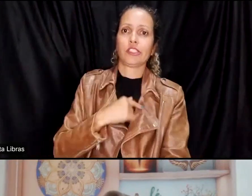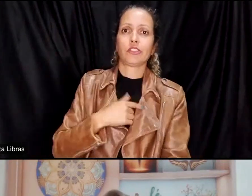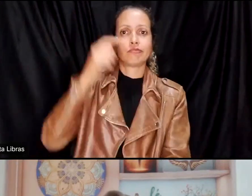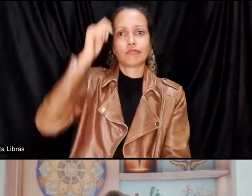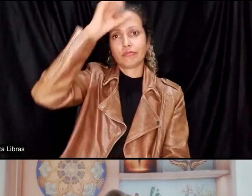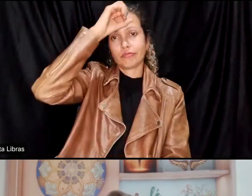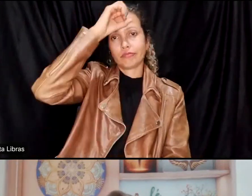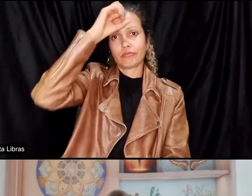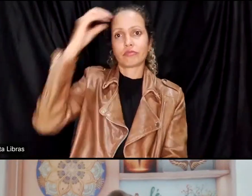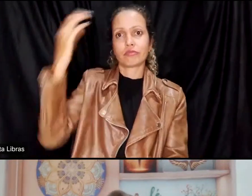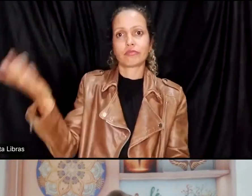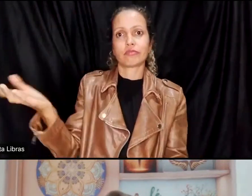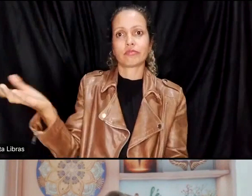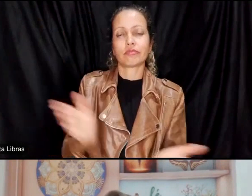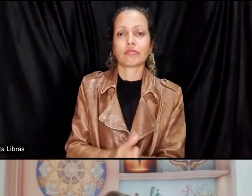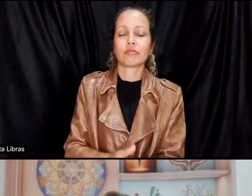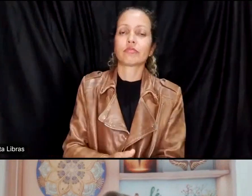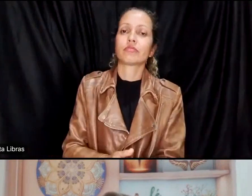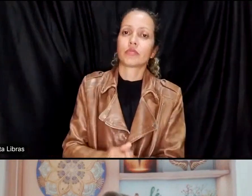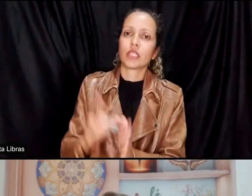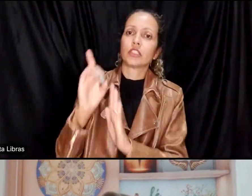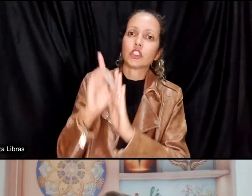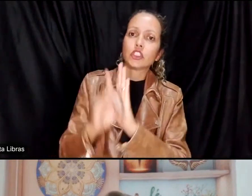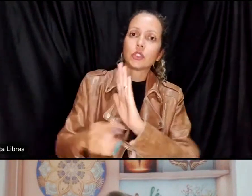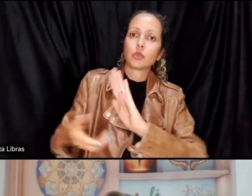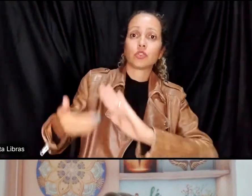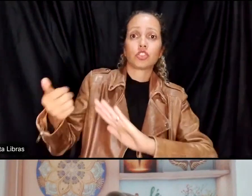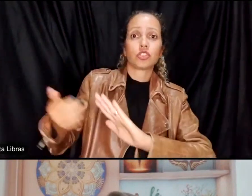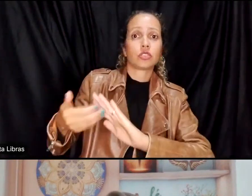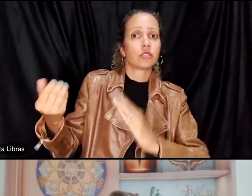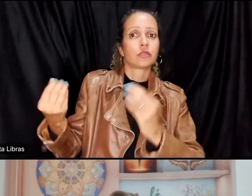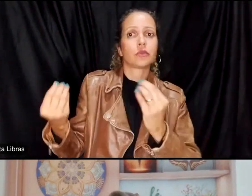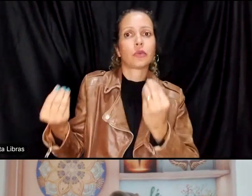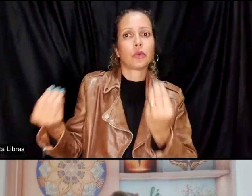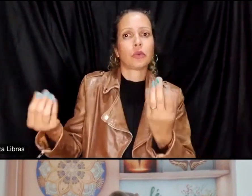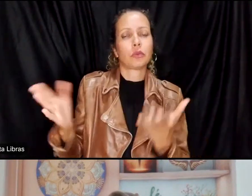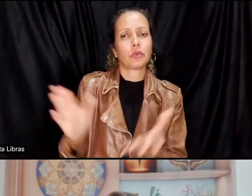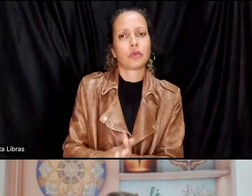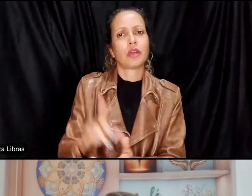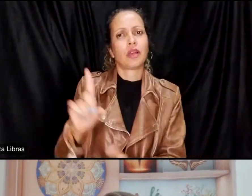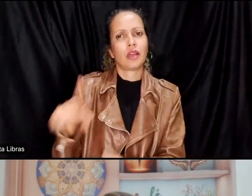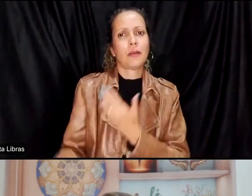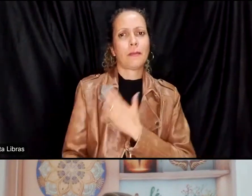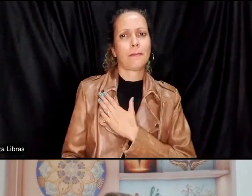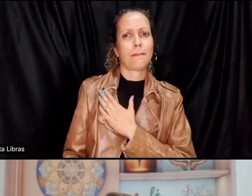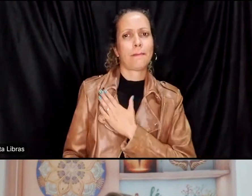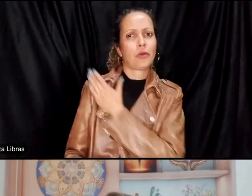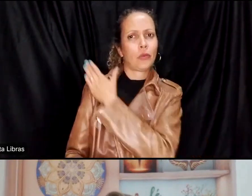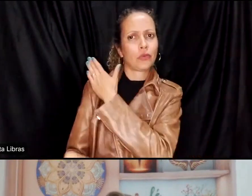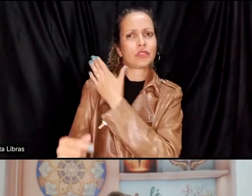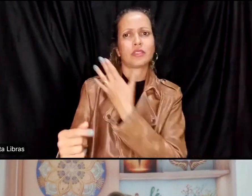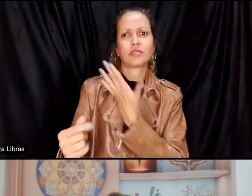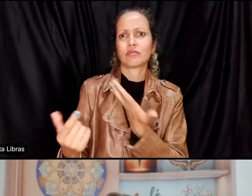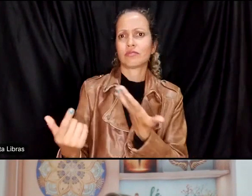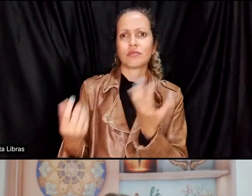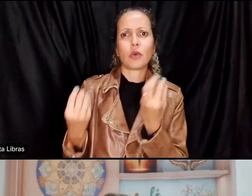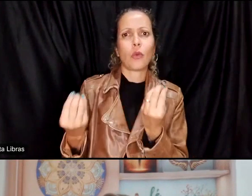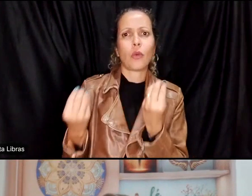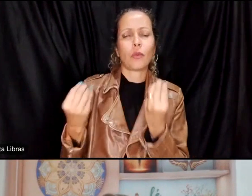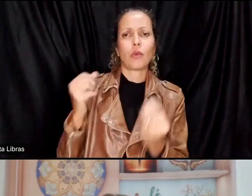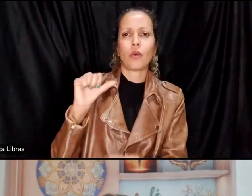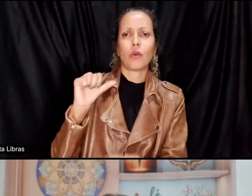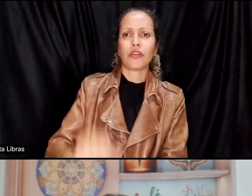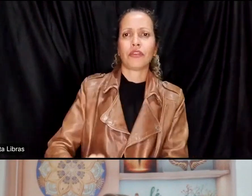tirado dela naquele momento, né? Sim, foi um preconceito muito grande que aconteceu. E aí, a professora